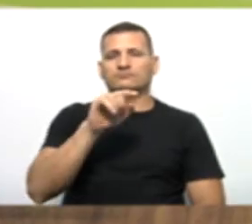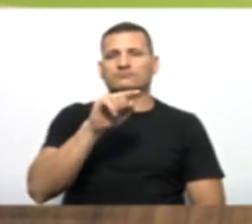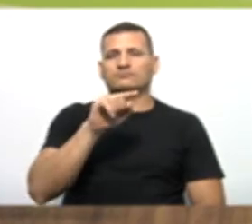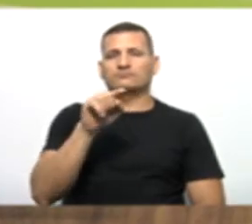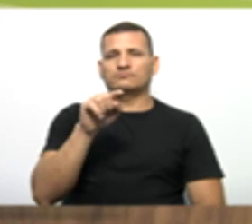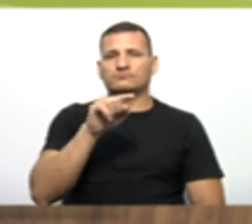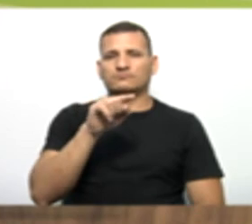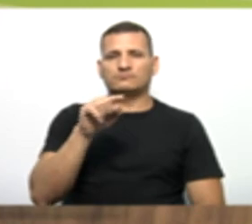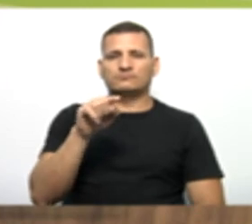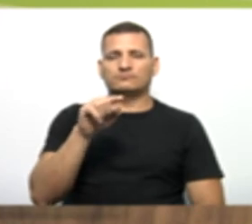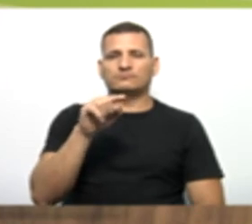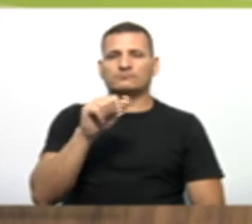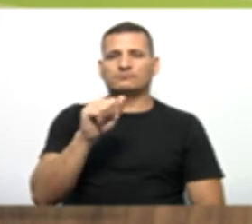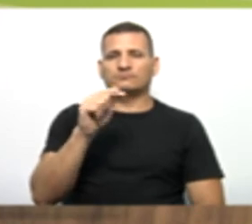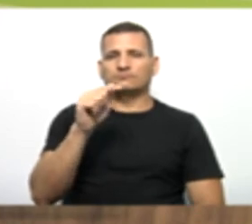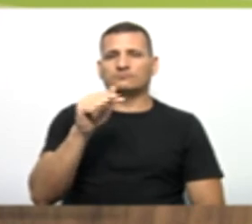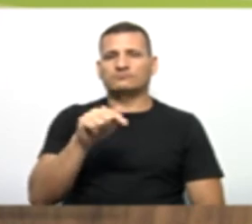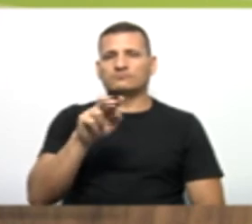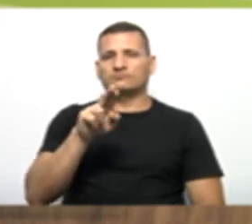só o Espigão do Oeste que está